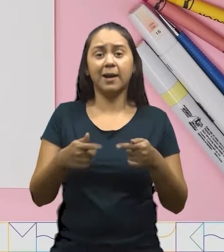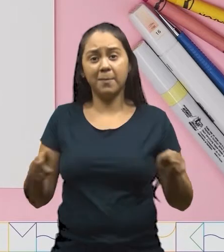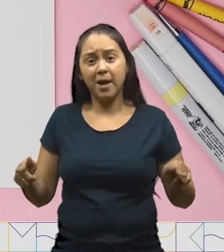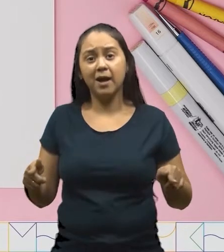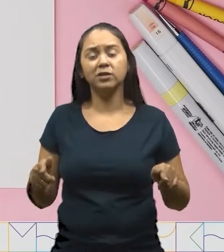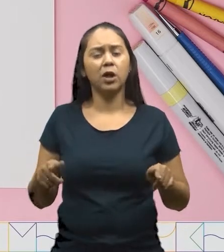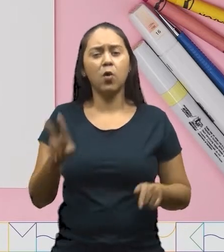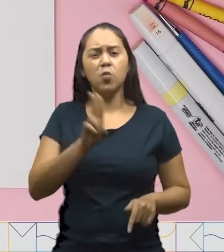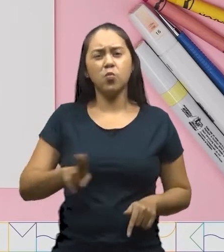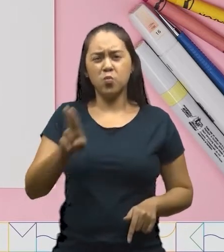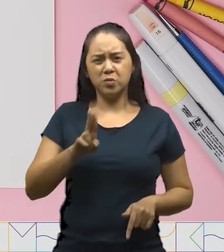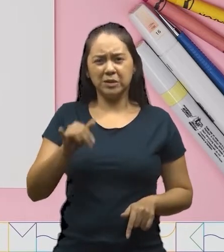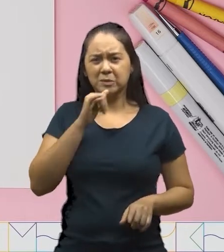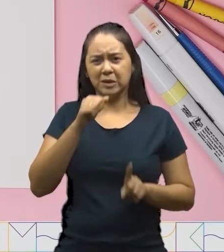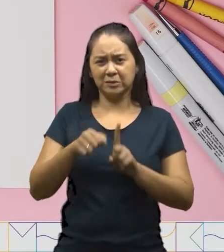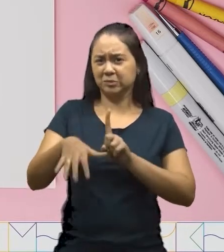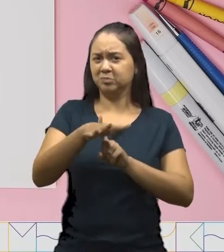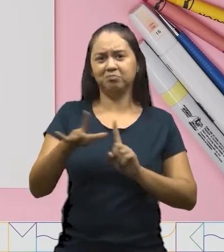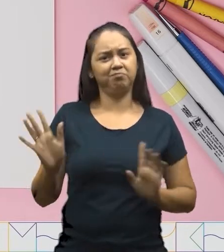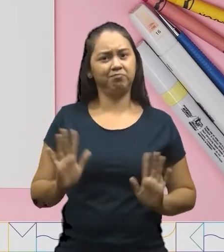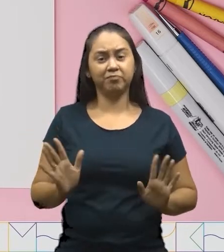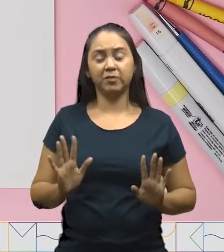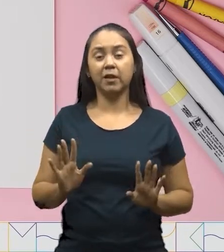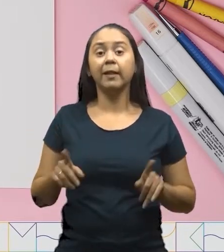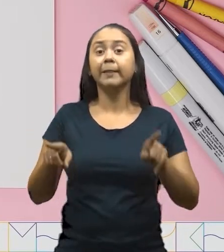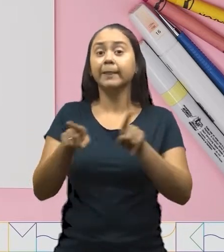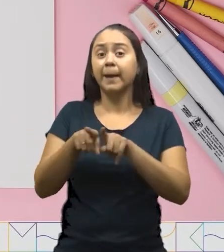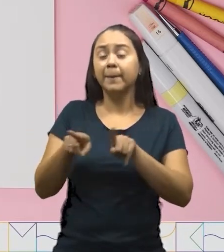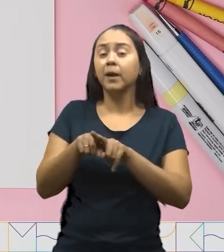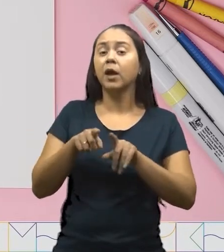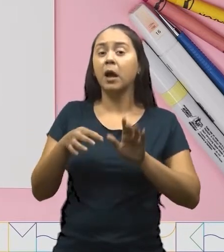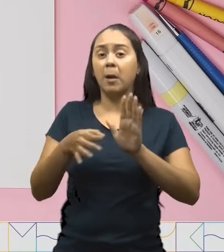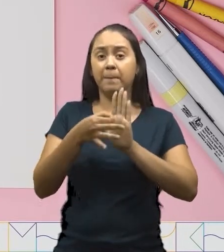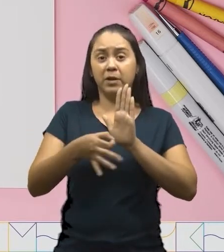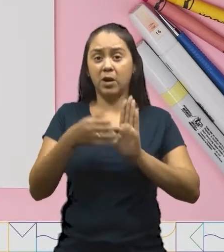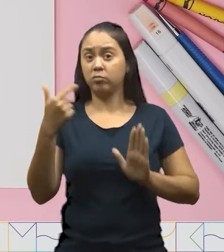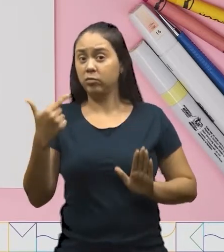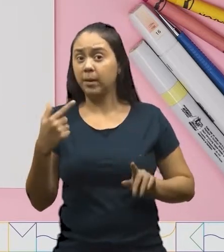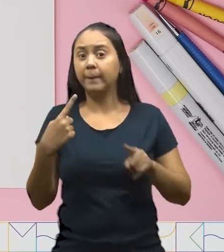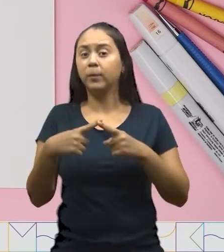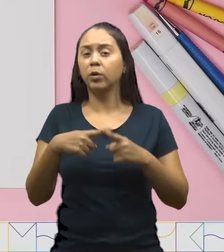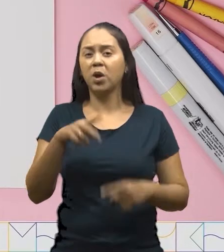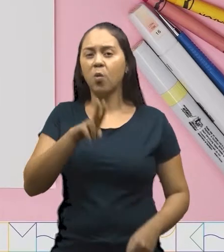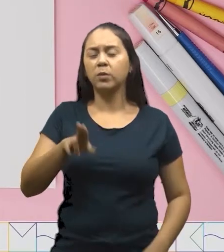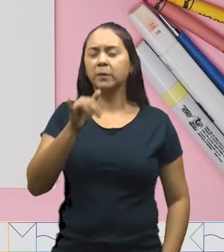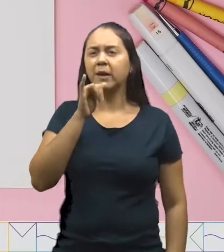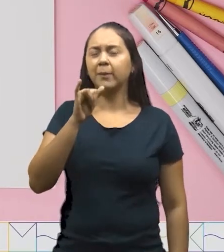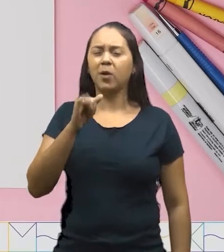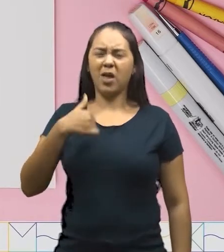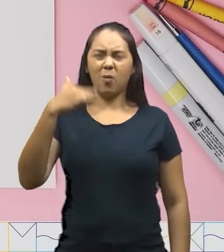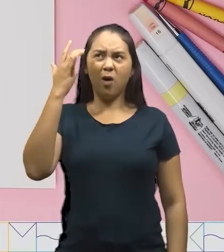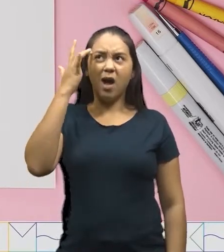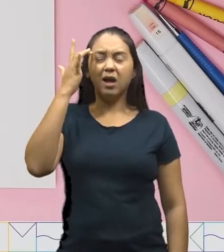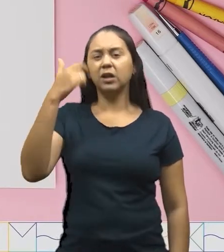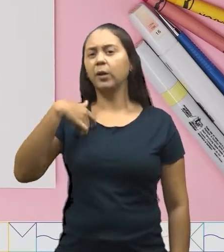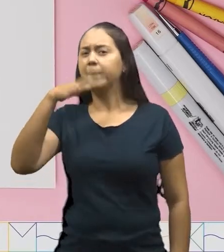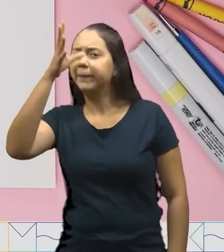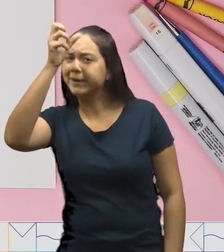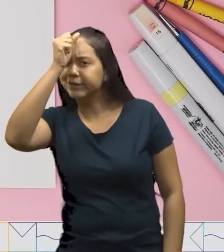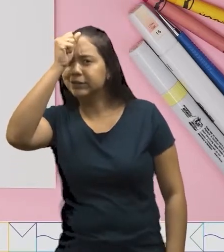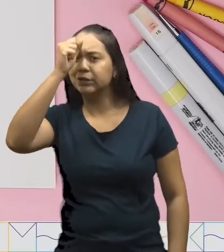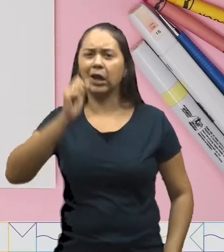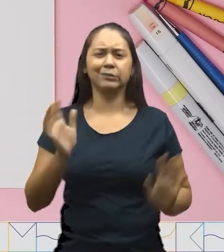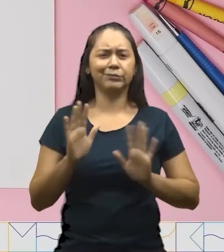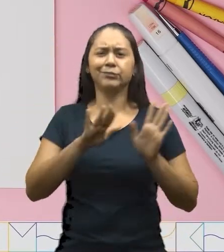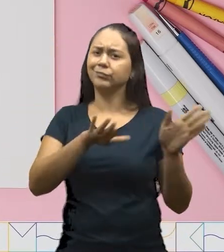usar expressões como gírias, e impessoal porque não se utilizam termos como eu acho, eu aprendi que